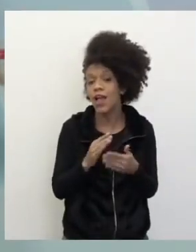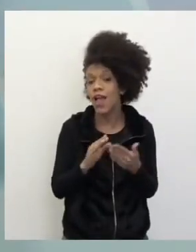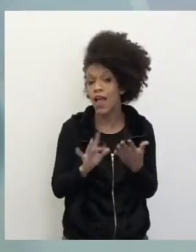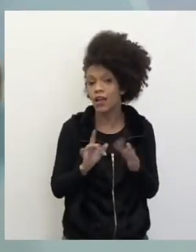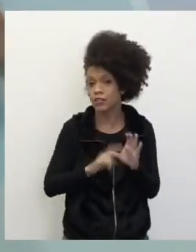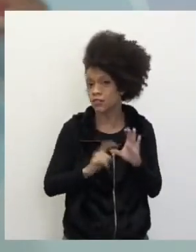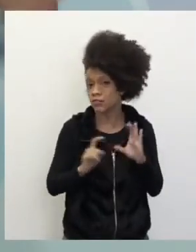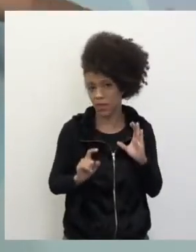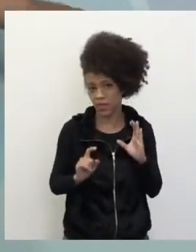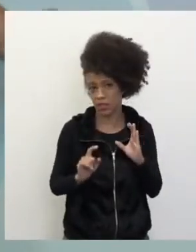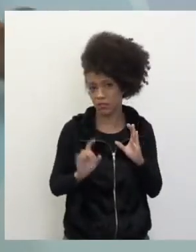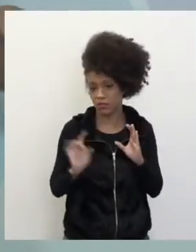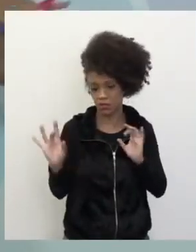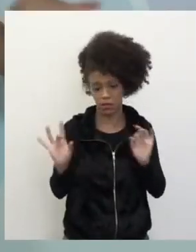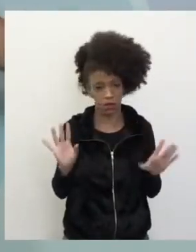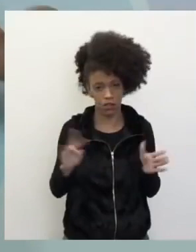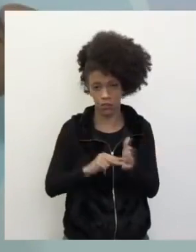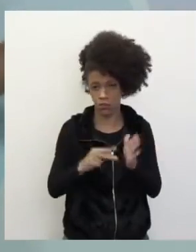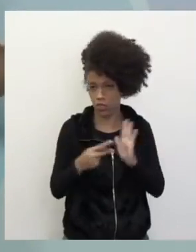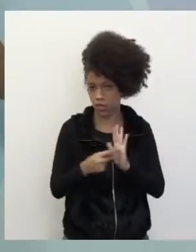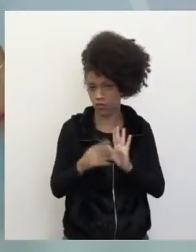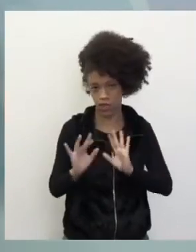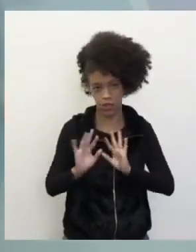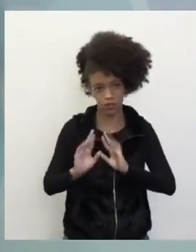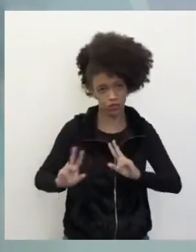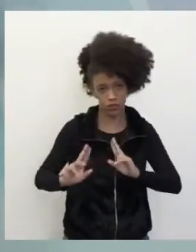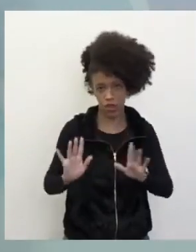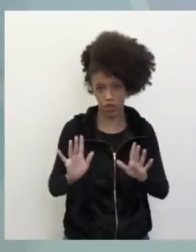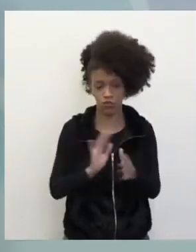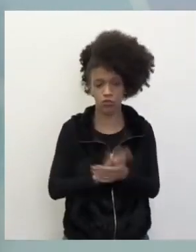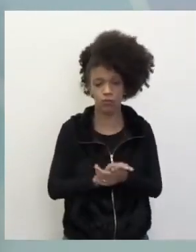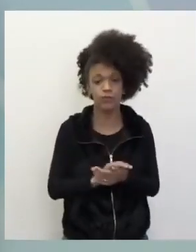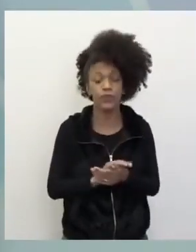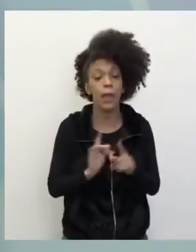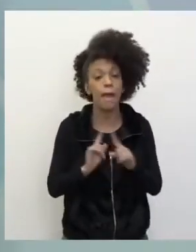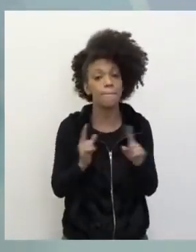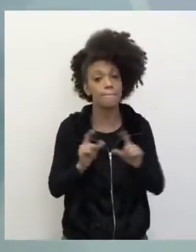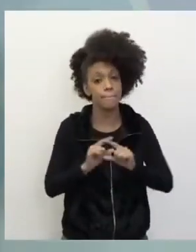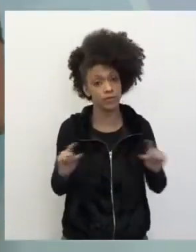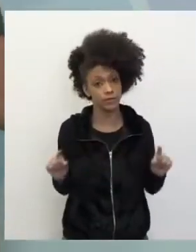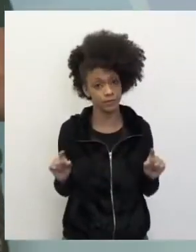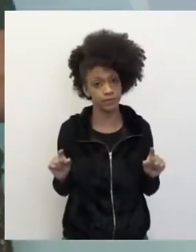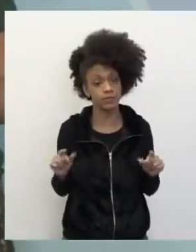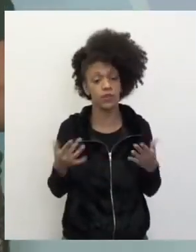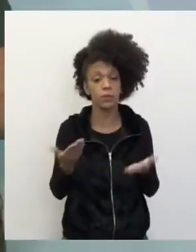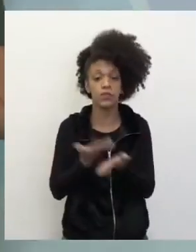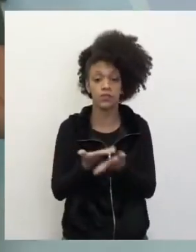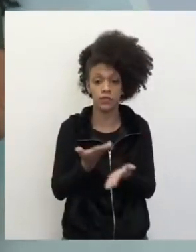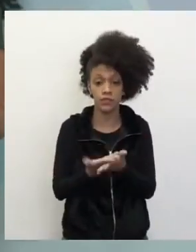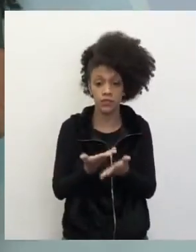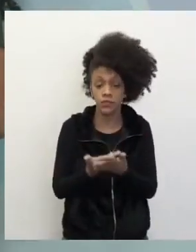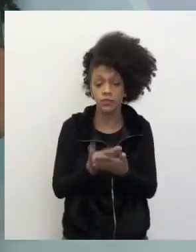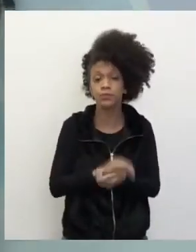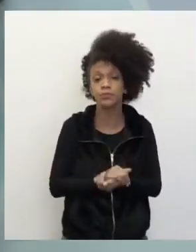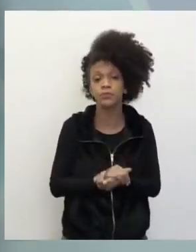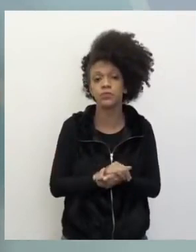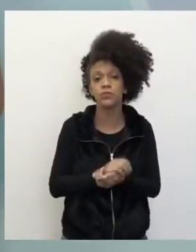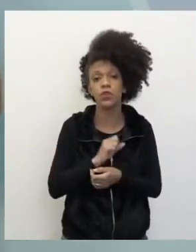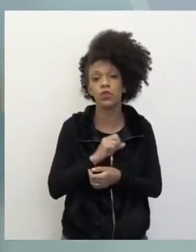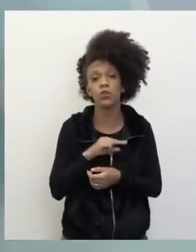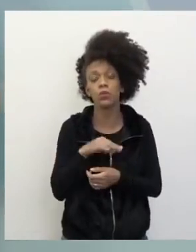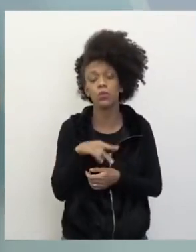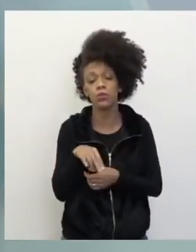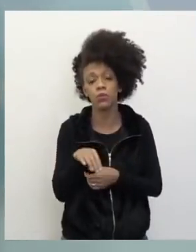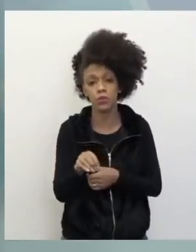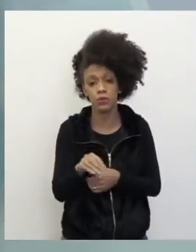independentes. Cada um tem uma função sintática separadamente. Aqui, como eu já disse, a gente vai estudar subordinativas. Aqui eu